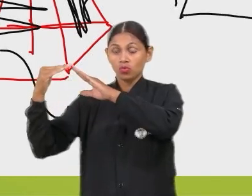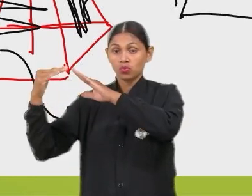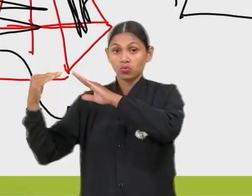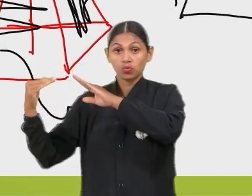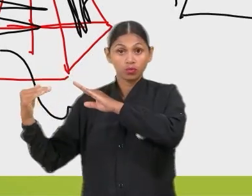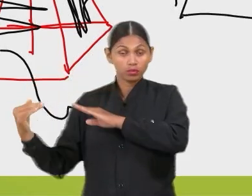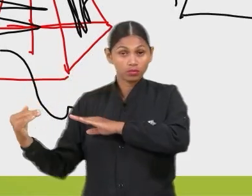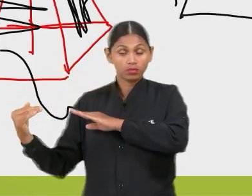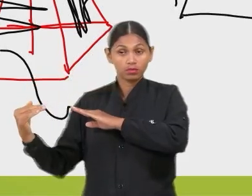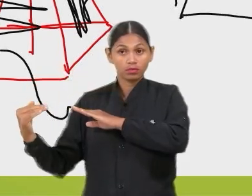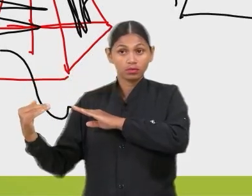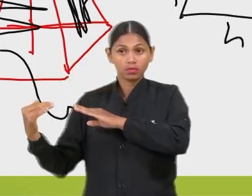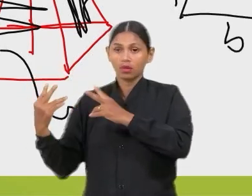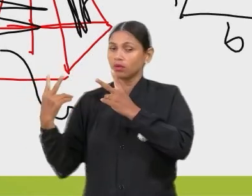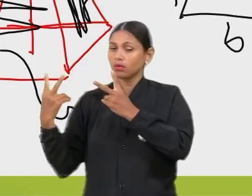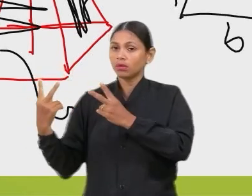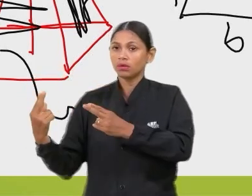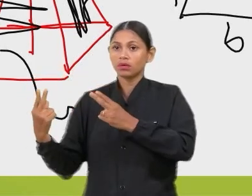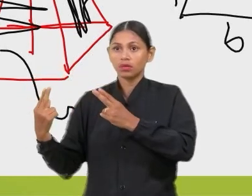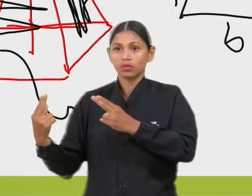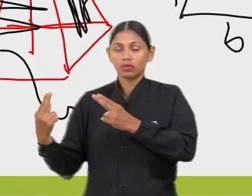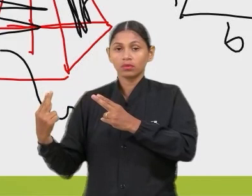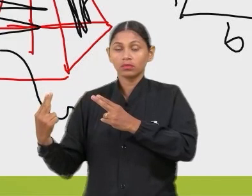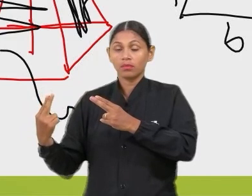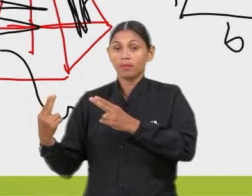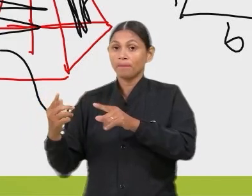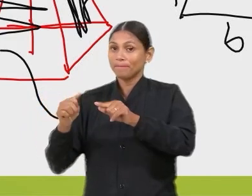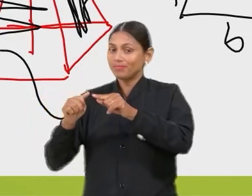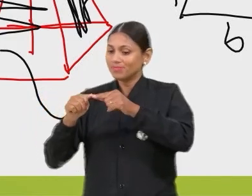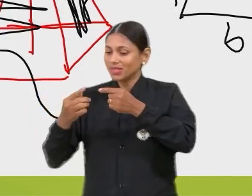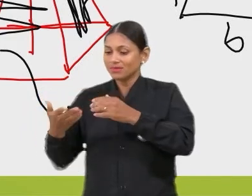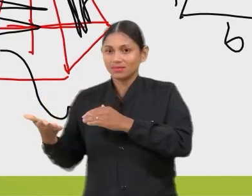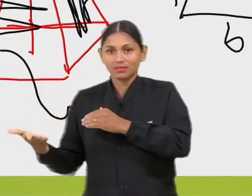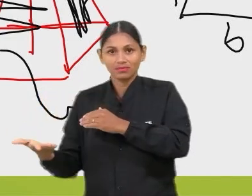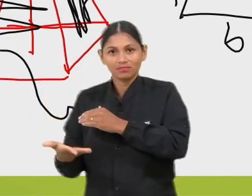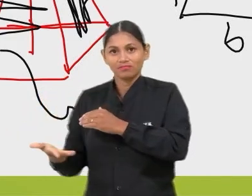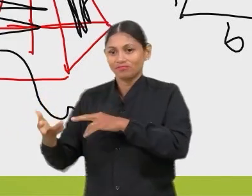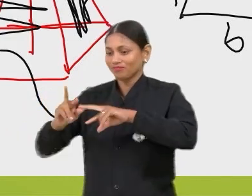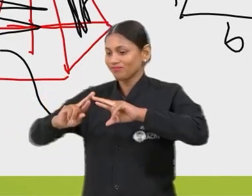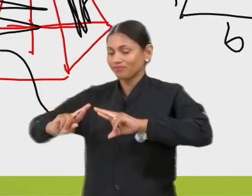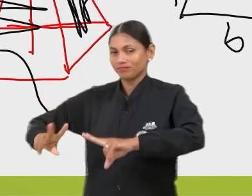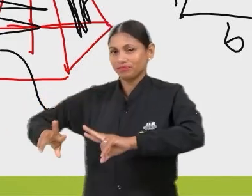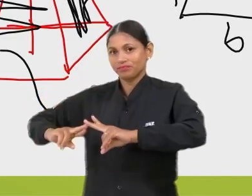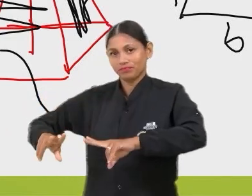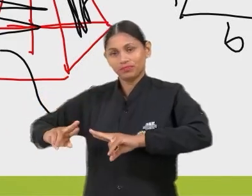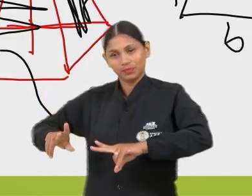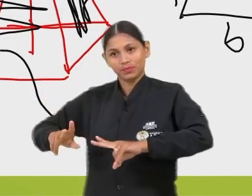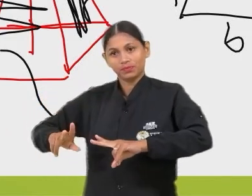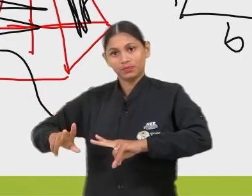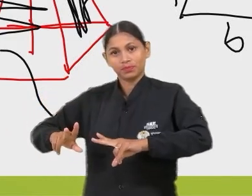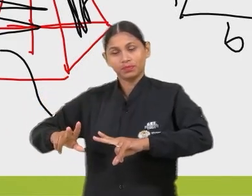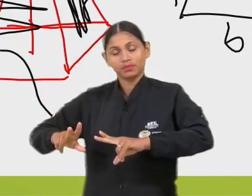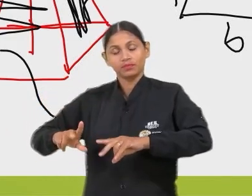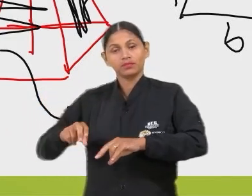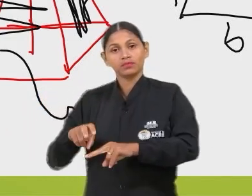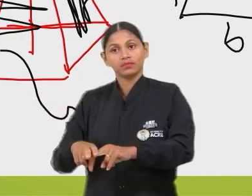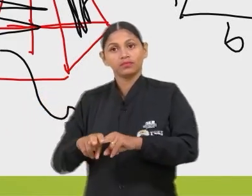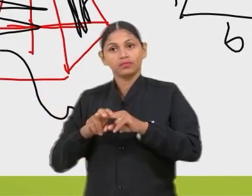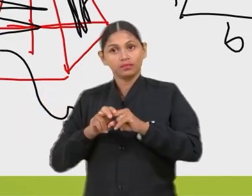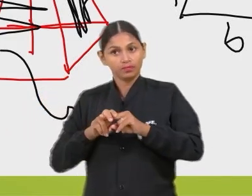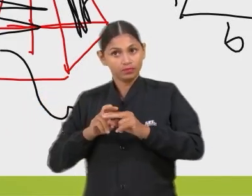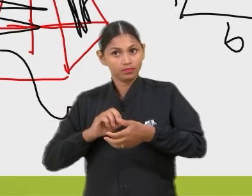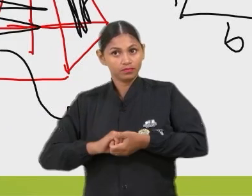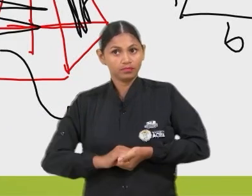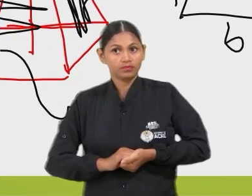igual a esse. E a base é diferente, tá? Ou seja, ele é isósceles no corte. Ou seja, os lados continuam sendo iguais, tá bom? Por isso, trapézio